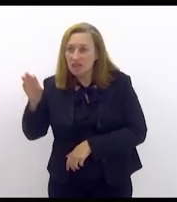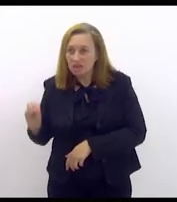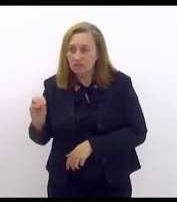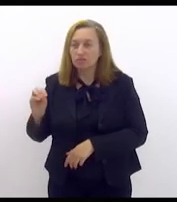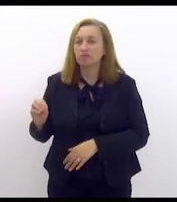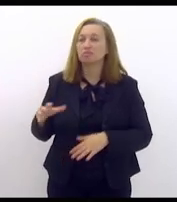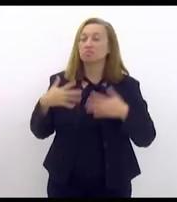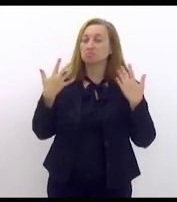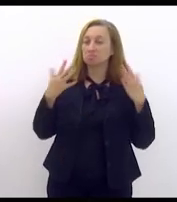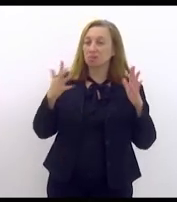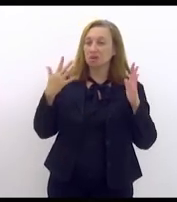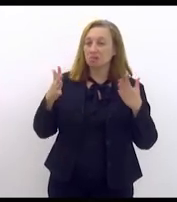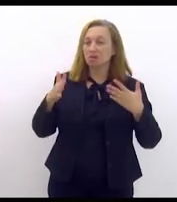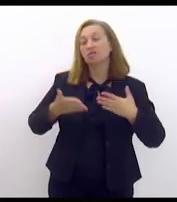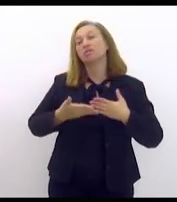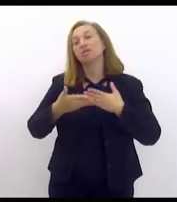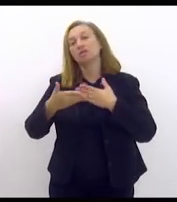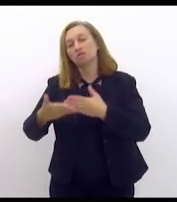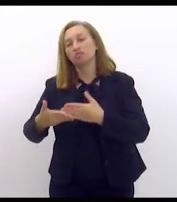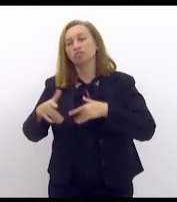brilhante, mas